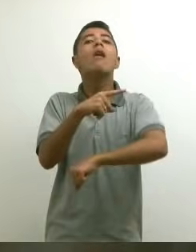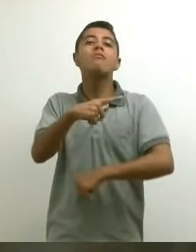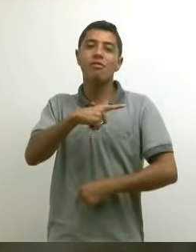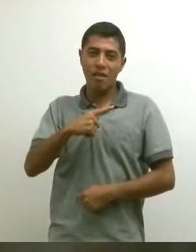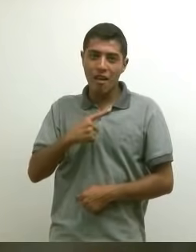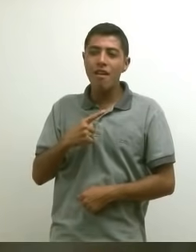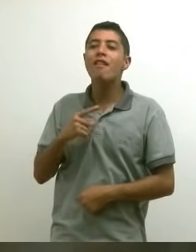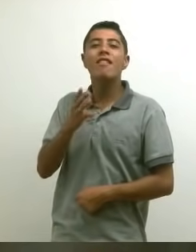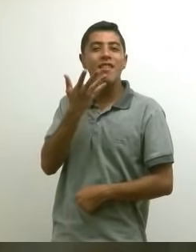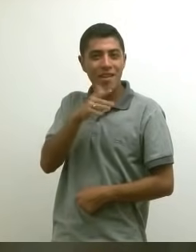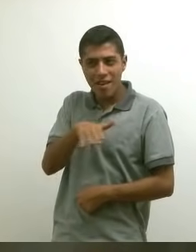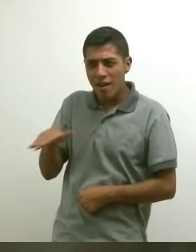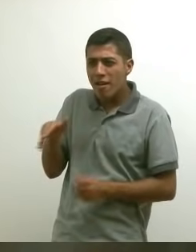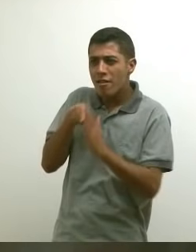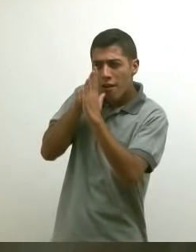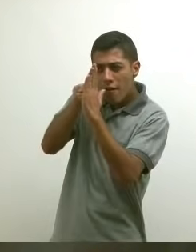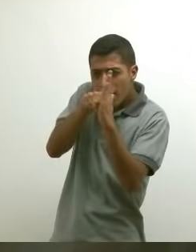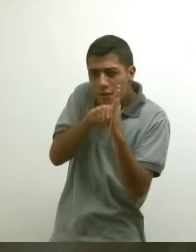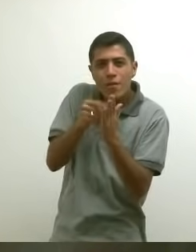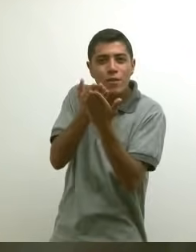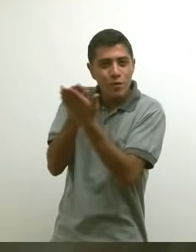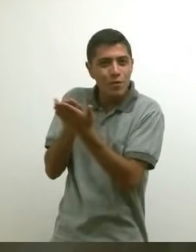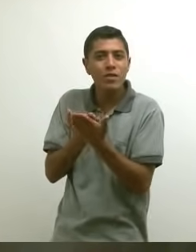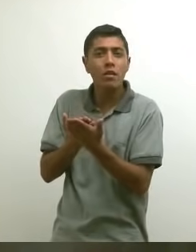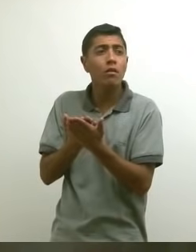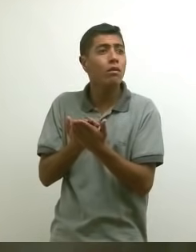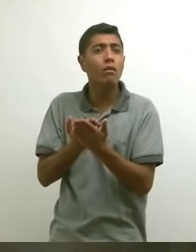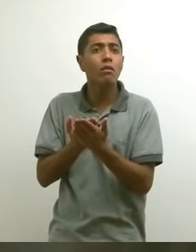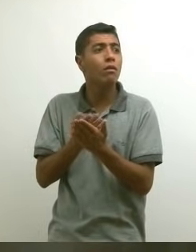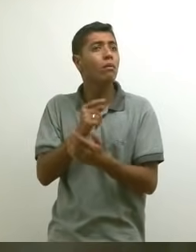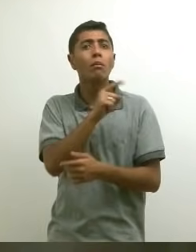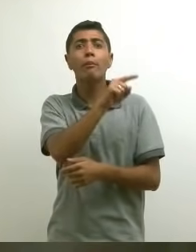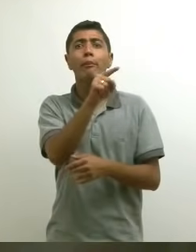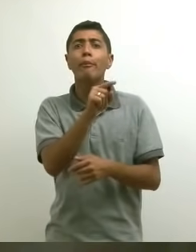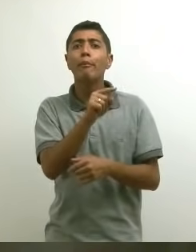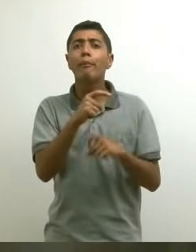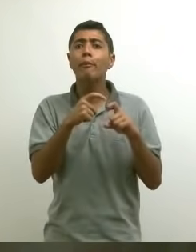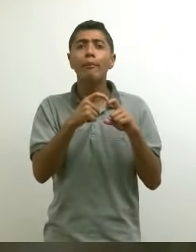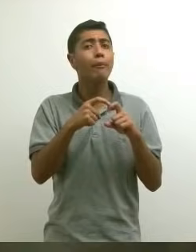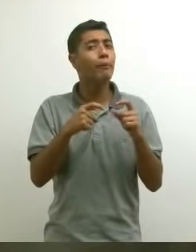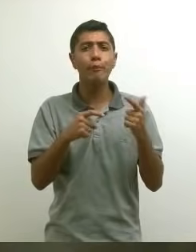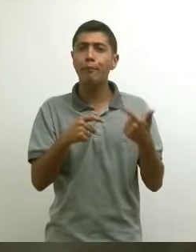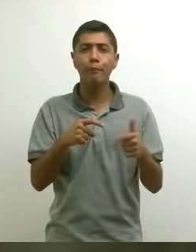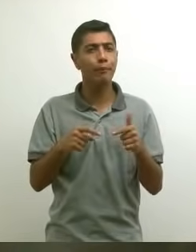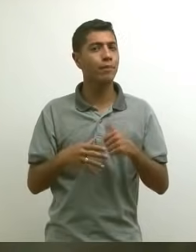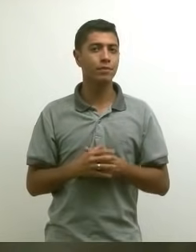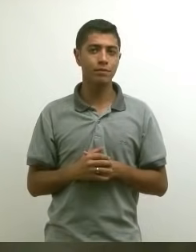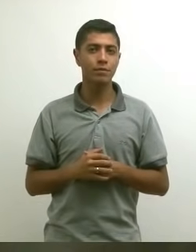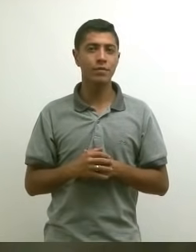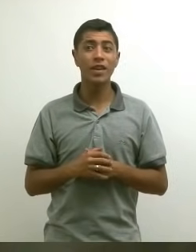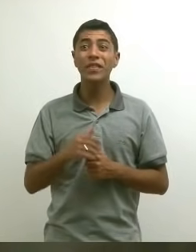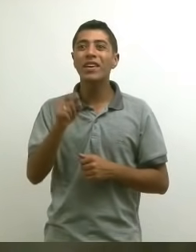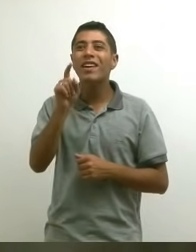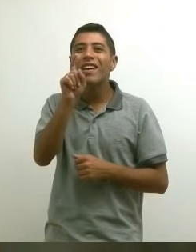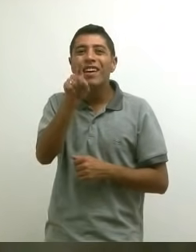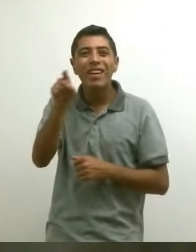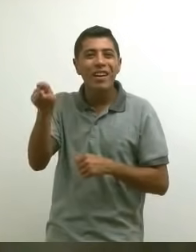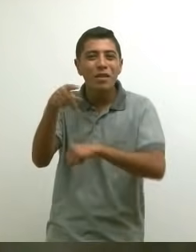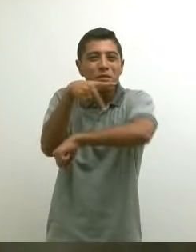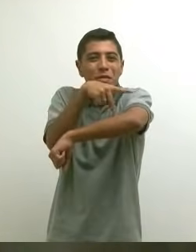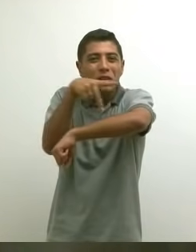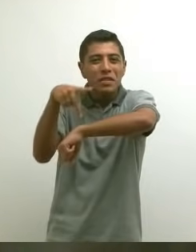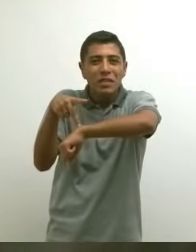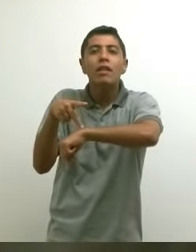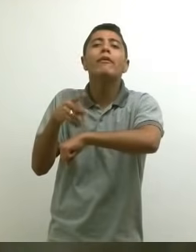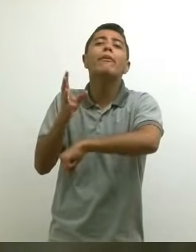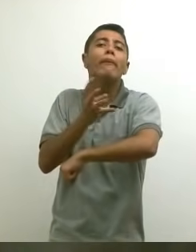né tanto os educadores talvez não conheçam tantas teorias sobre saúde e uso profissional de saúde conhece muito pouco